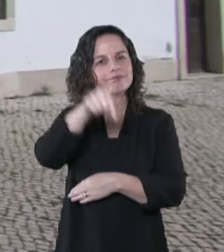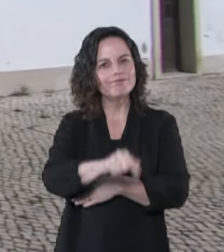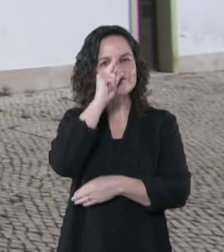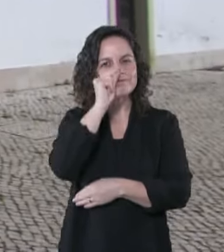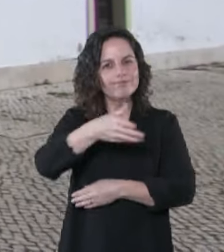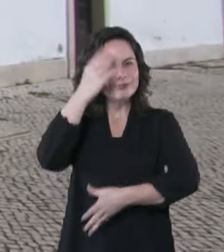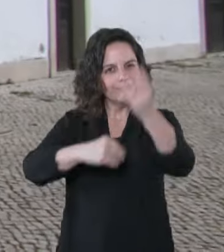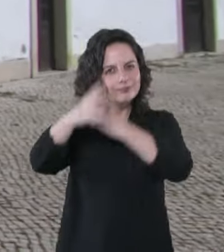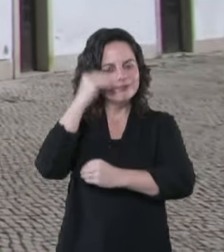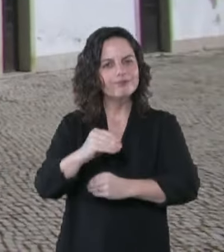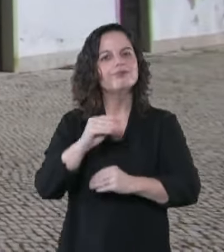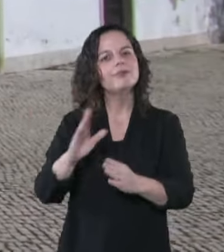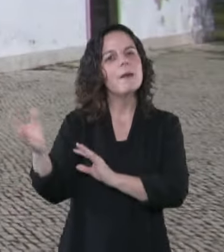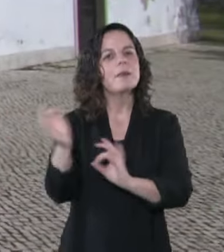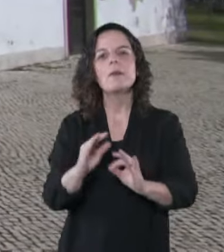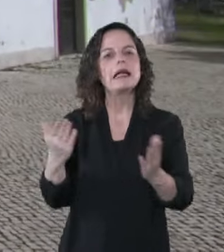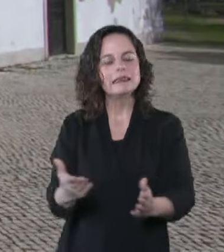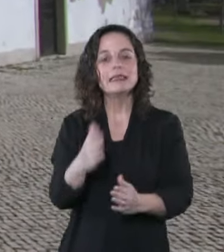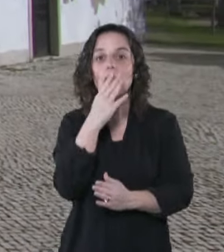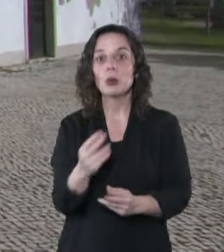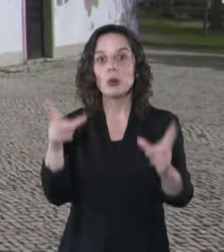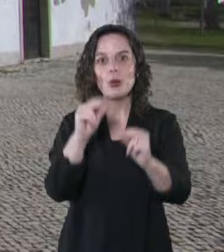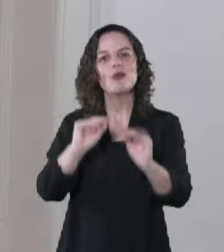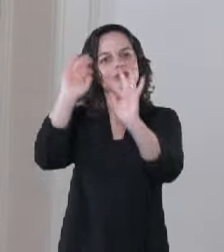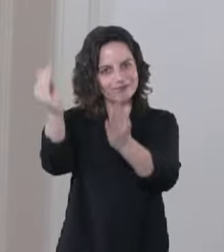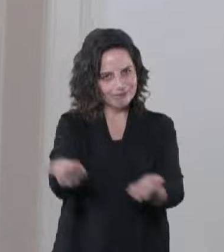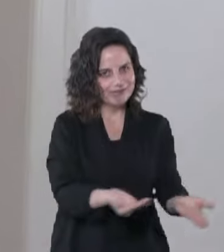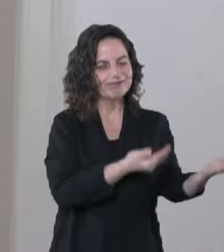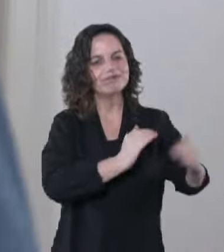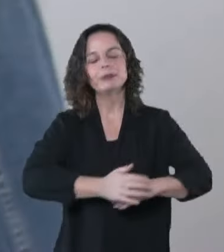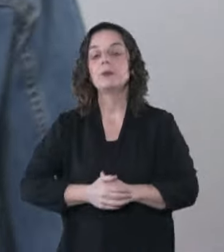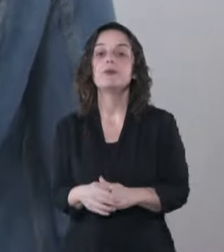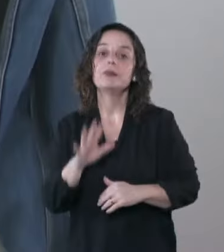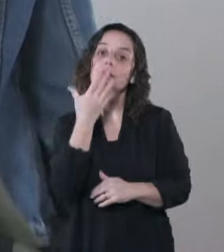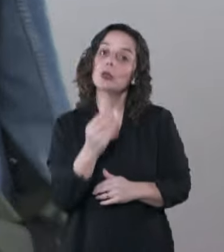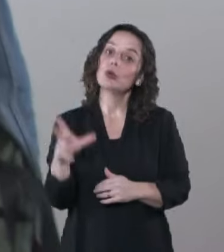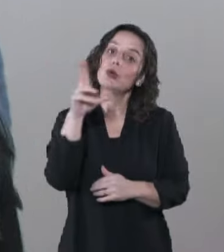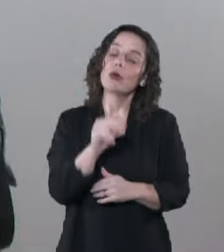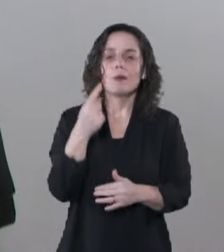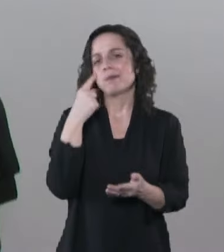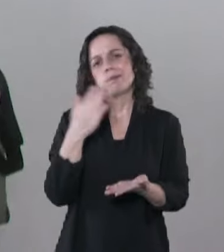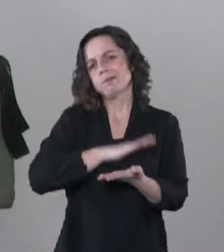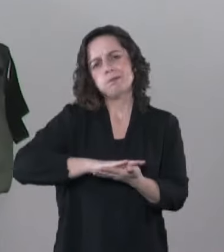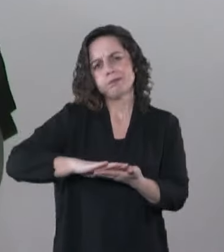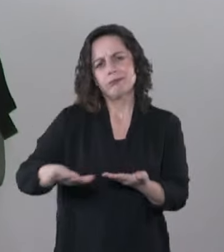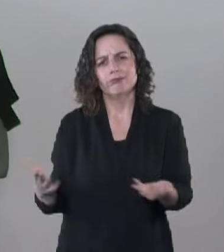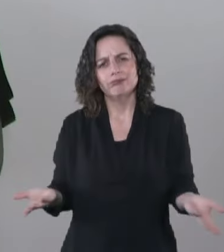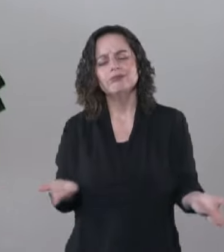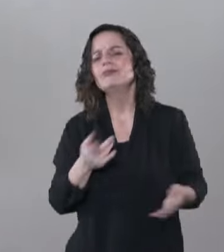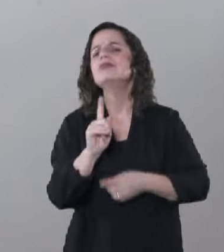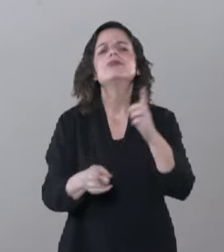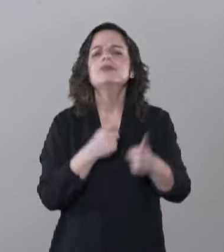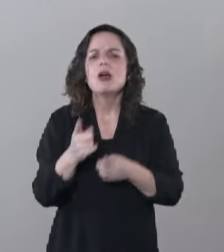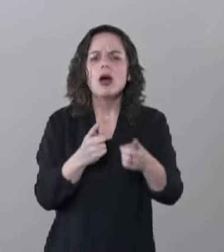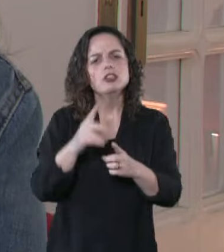Montijo preparar a recepção aos novos alunos. Os novos alunos não conhecem o que é